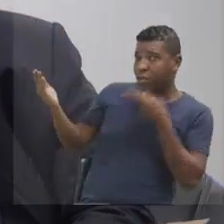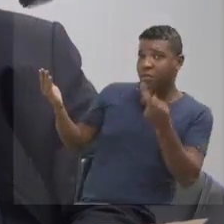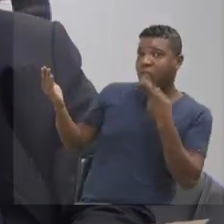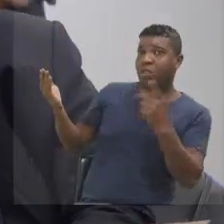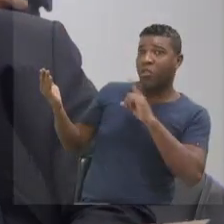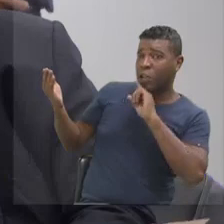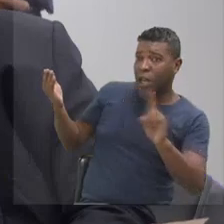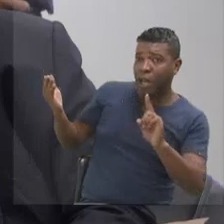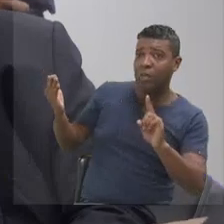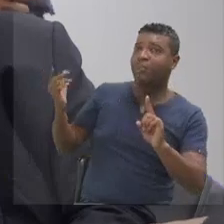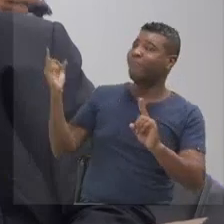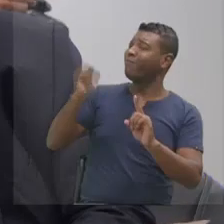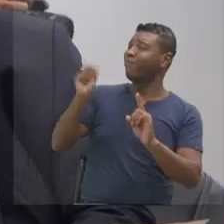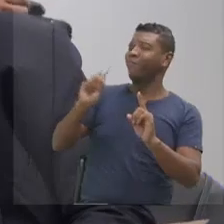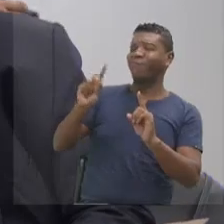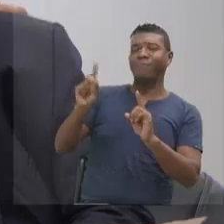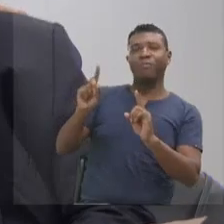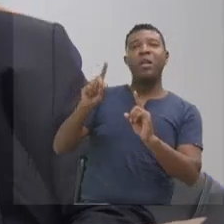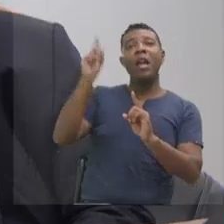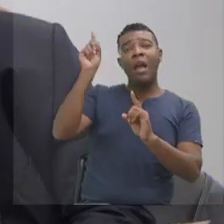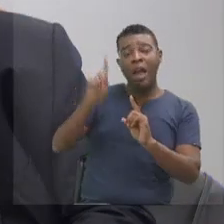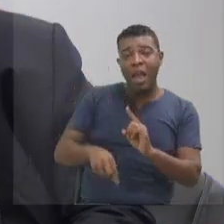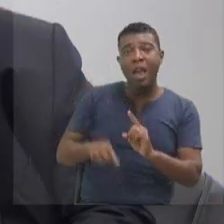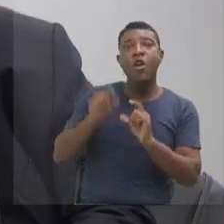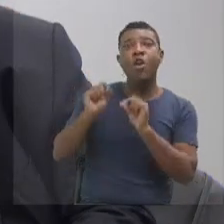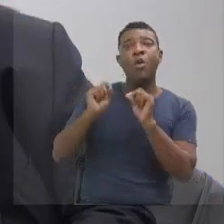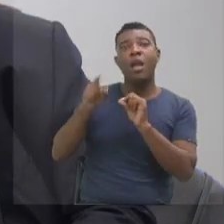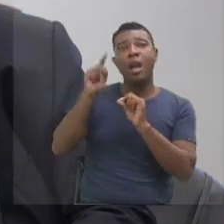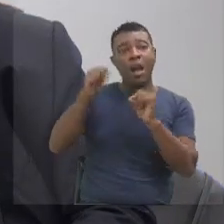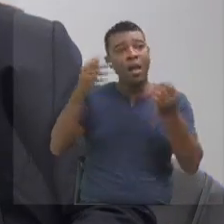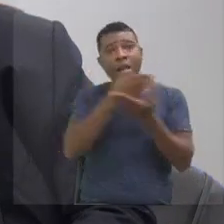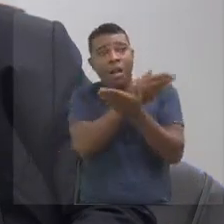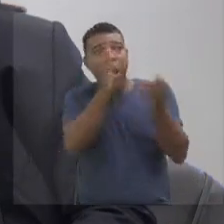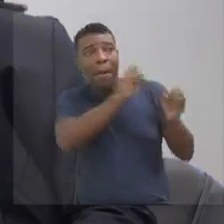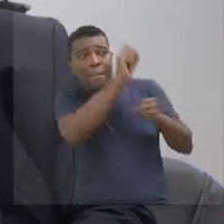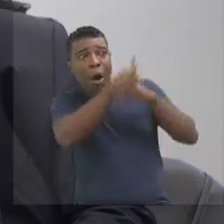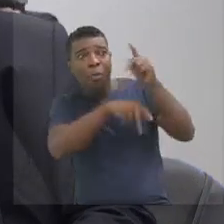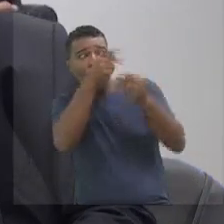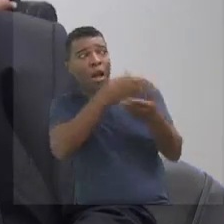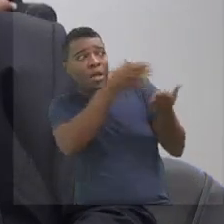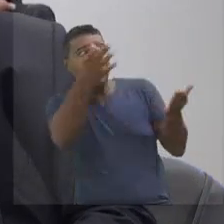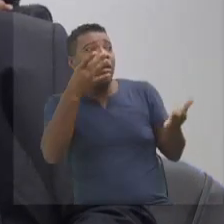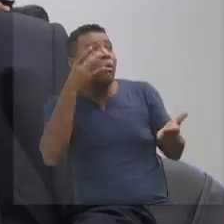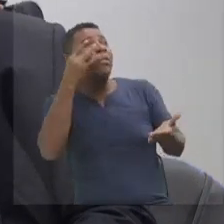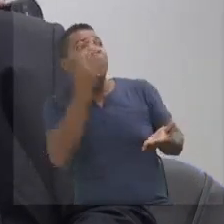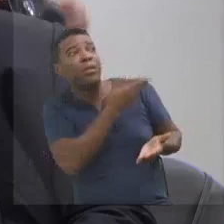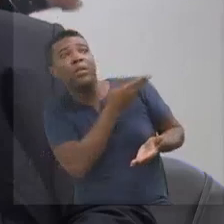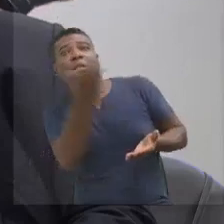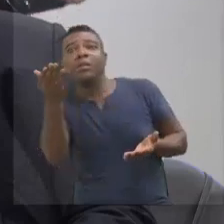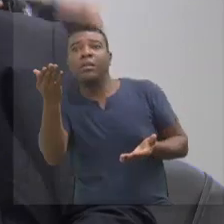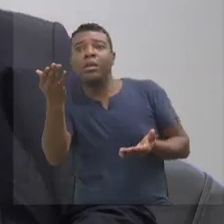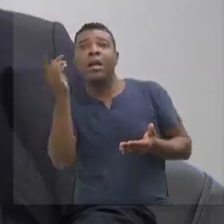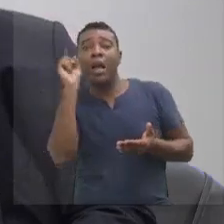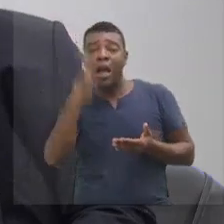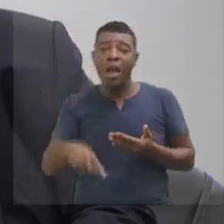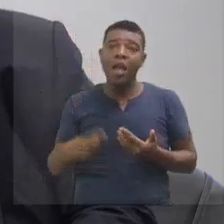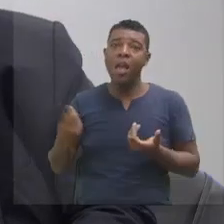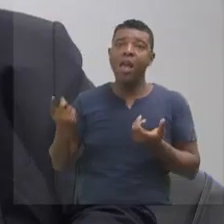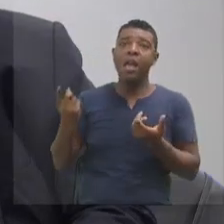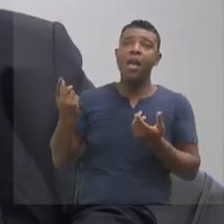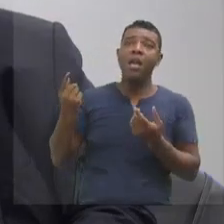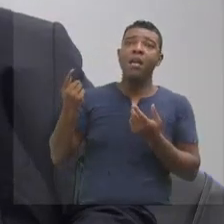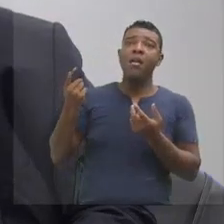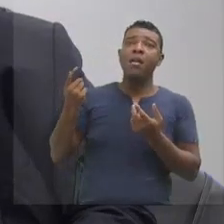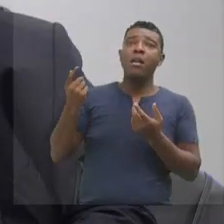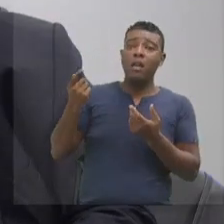presentes atender a população assistida é um dever nosso e um direito